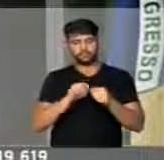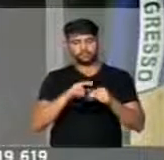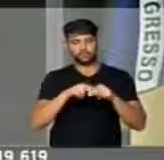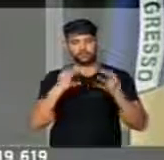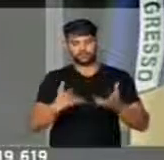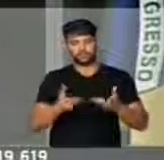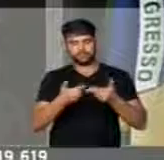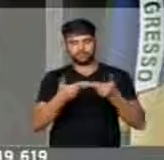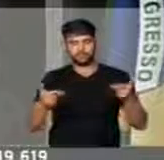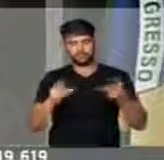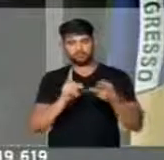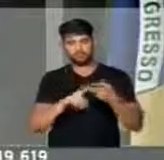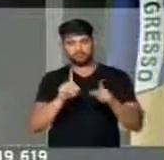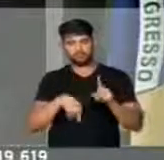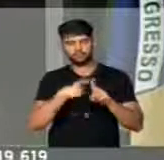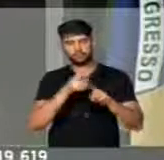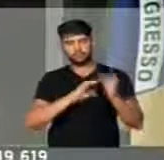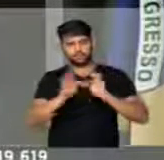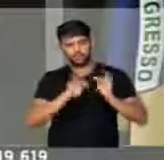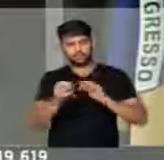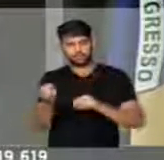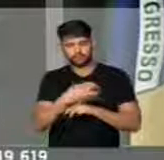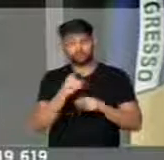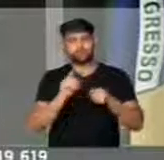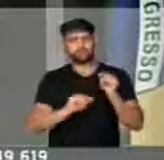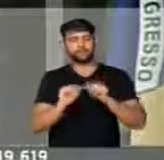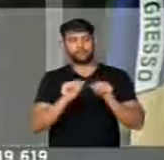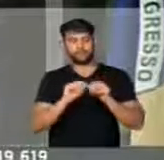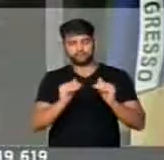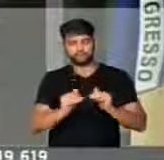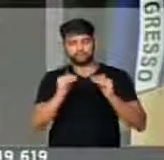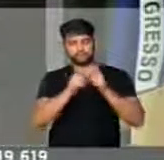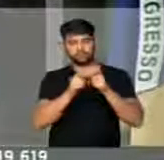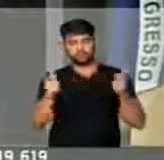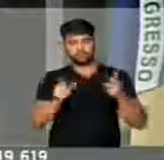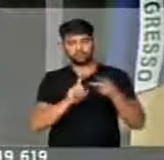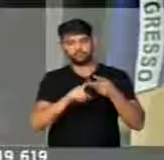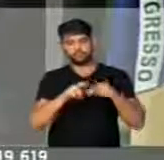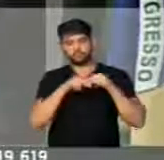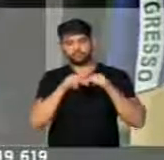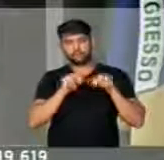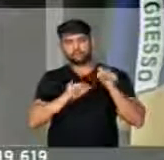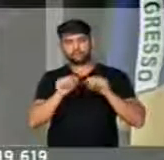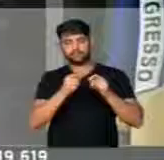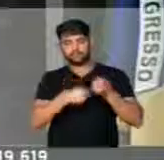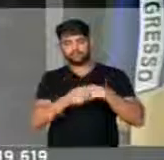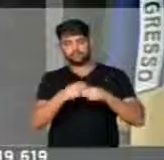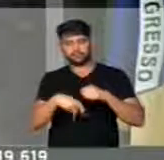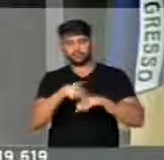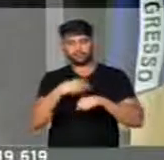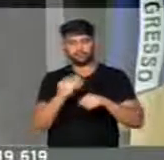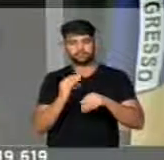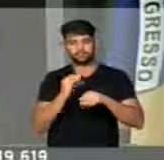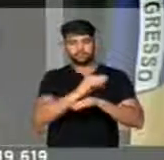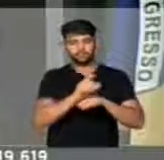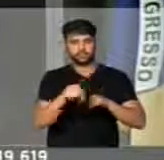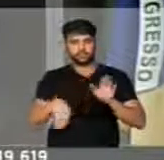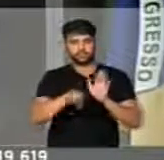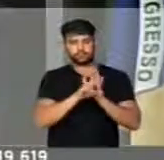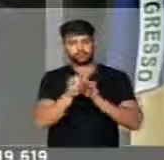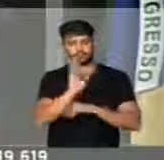melhor qualidade, com mais tecnologia, com, acima de tudo, permitindo que o capital estrangeiro possa ser aportado